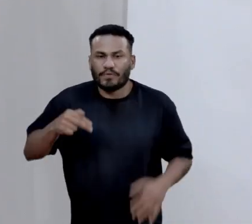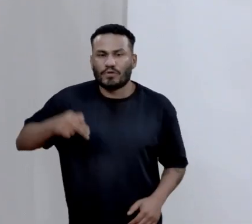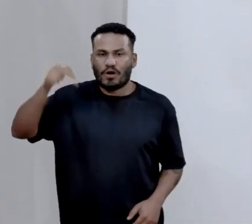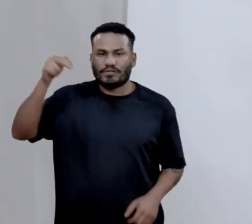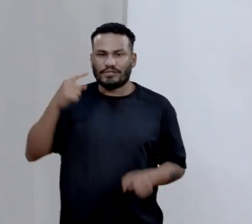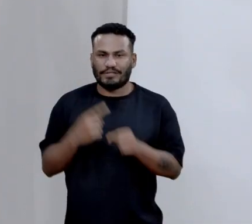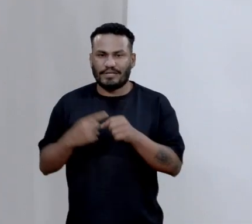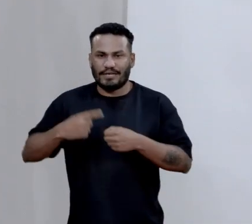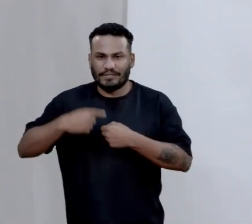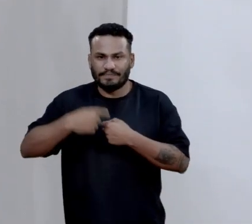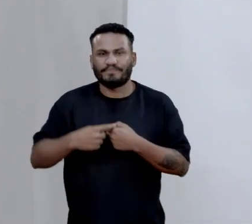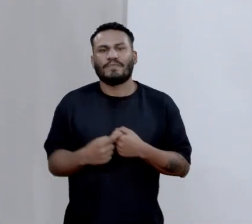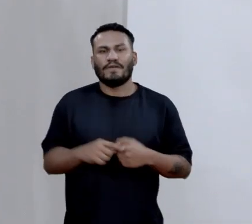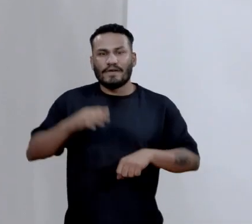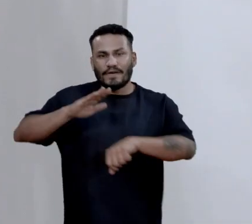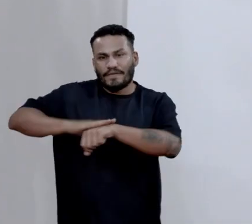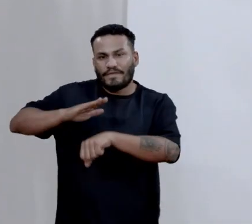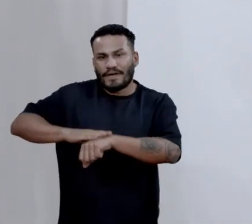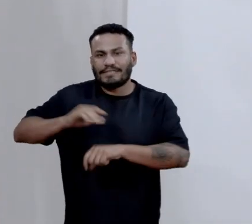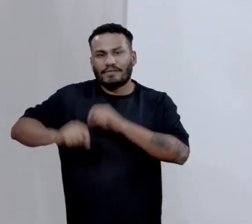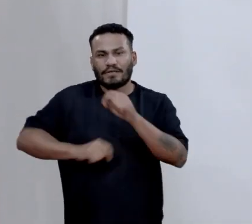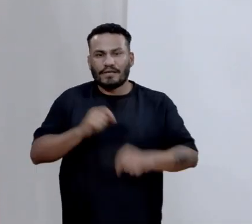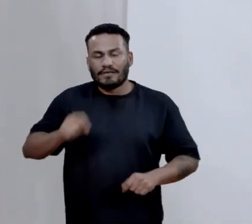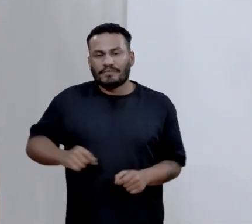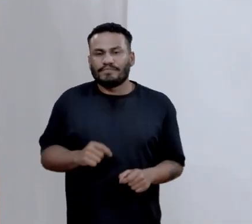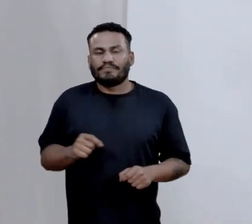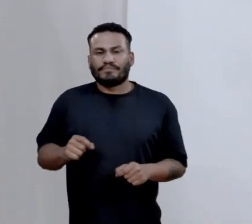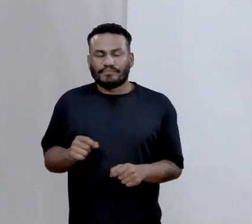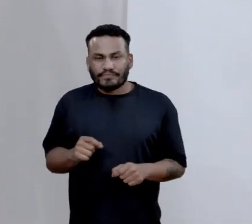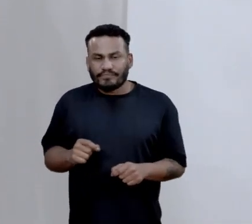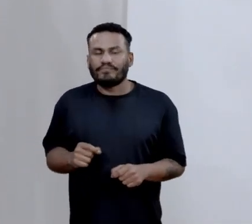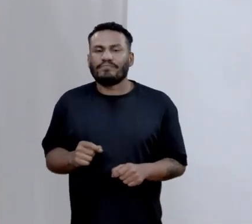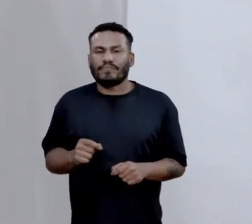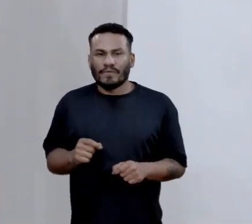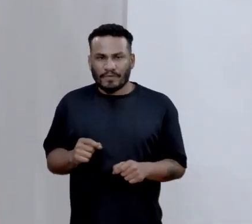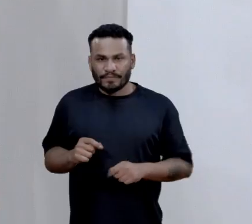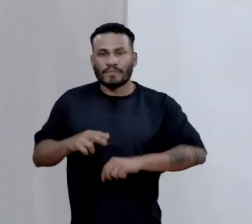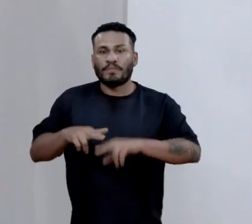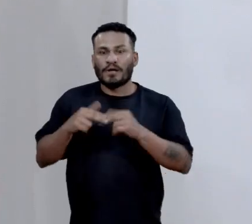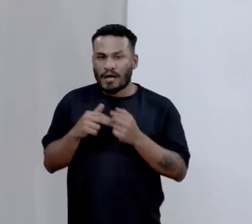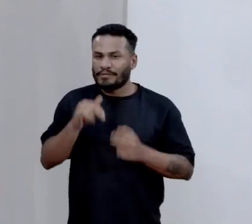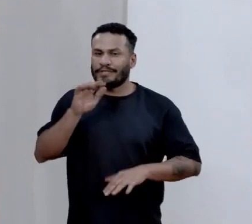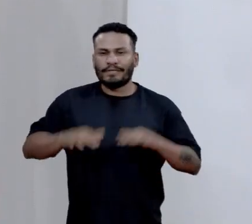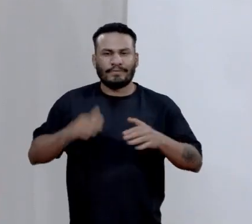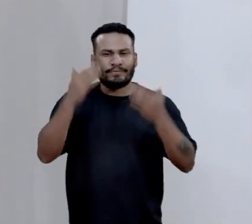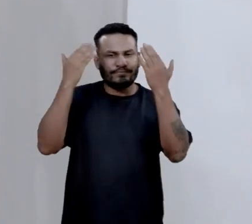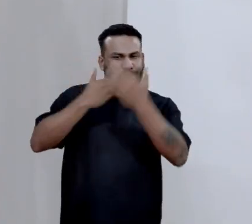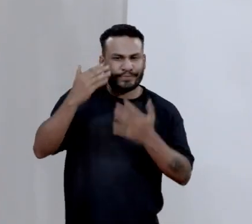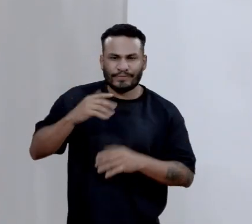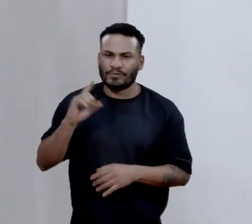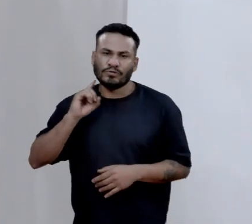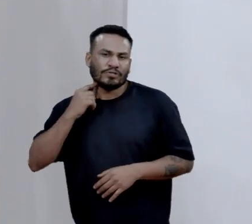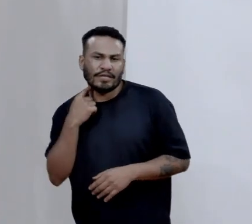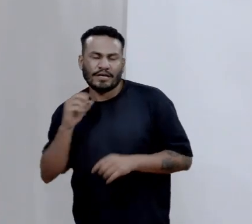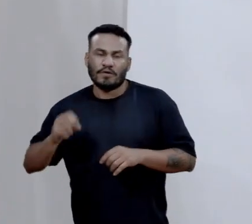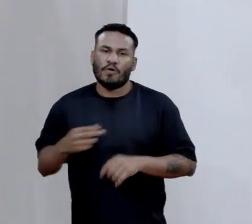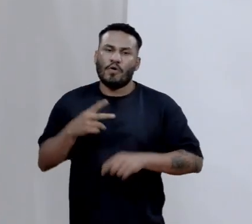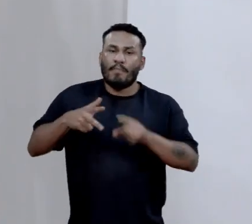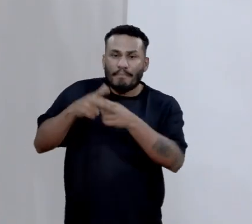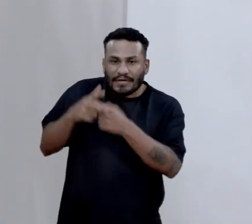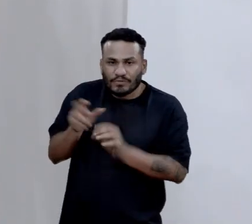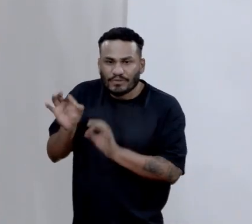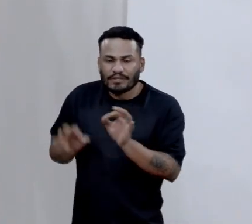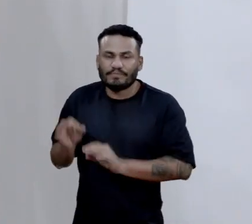norte da cidade, vai fazer com que, numa intermitência em função de uma turbidez ou até mesmo de uma